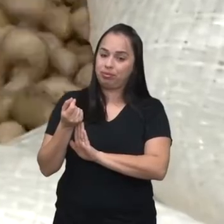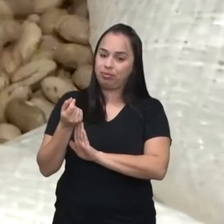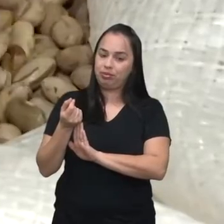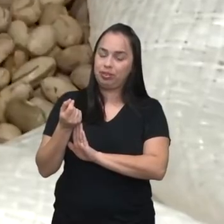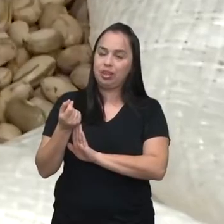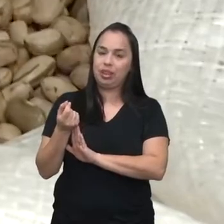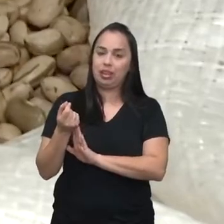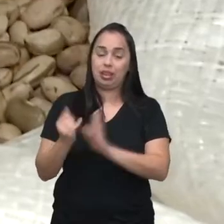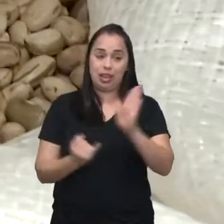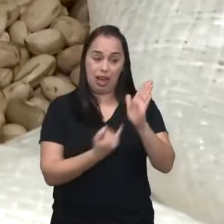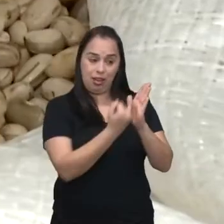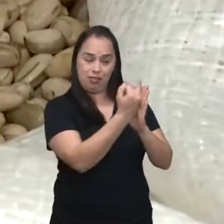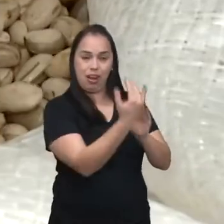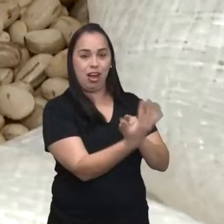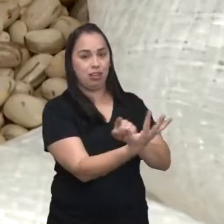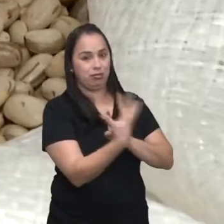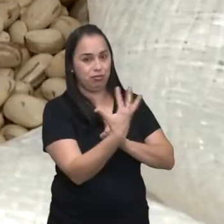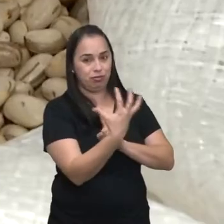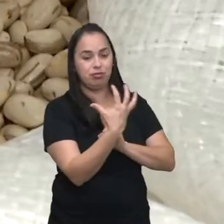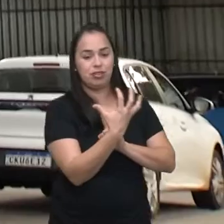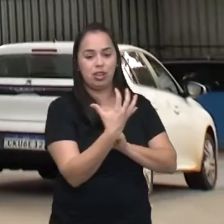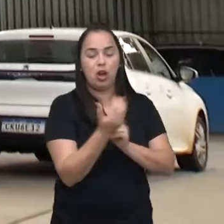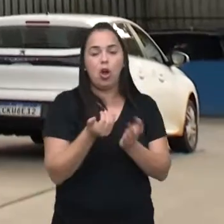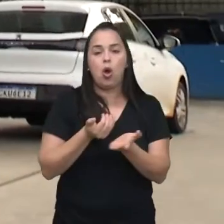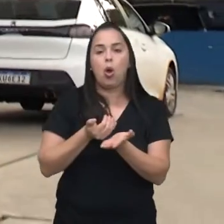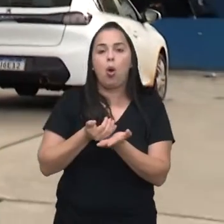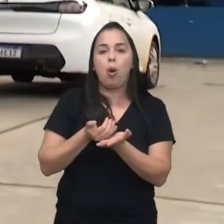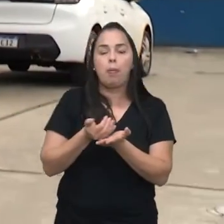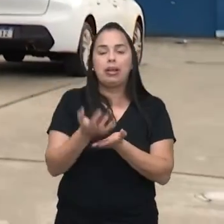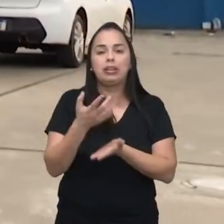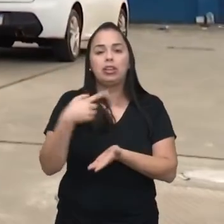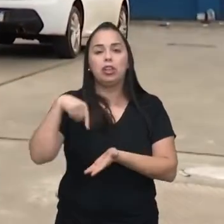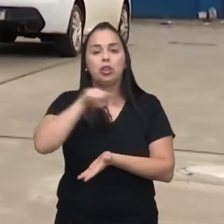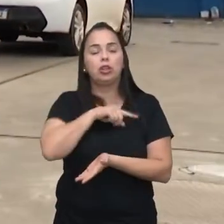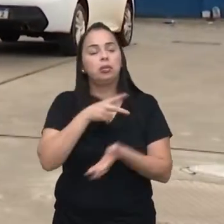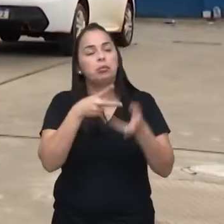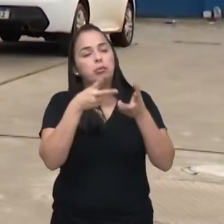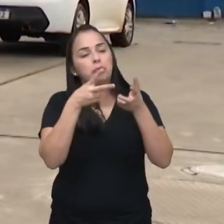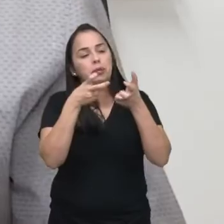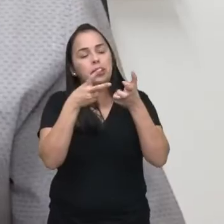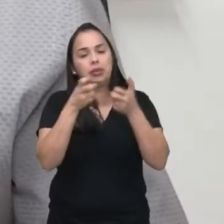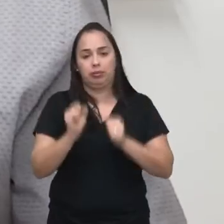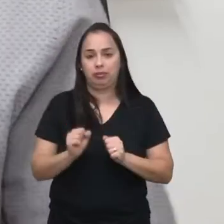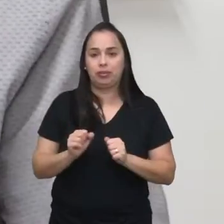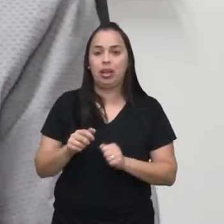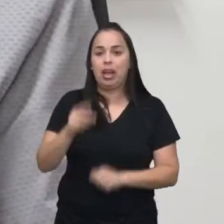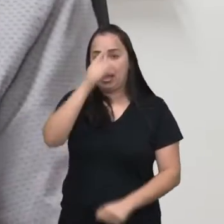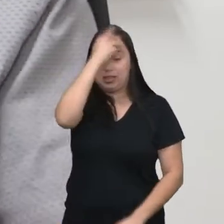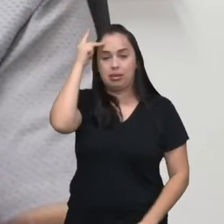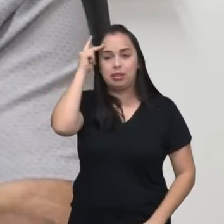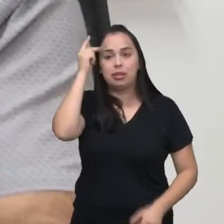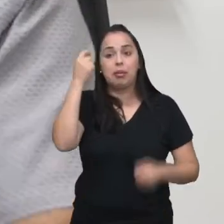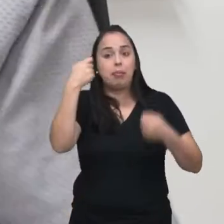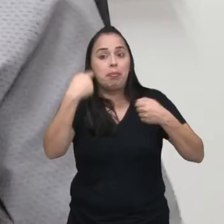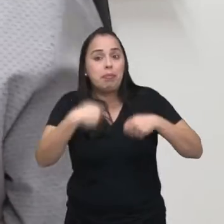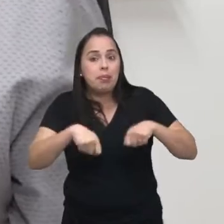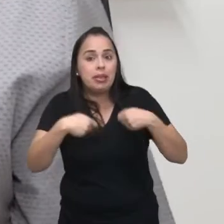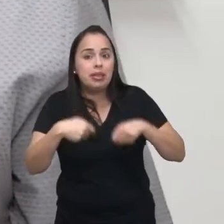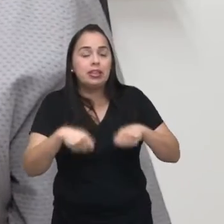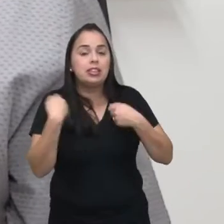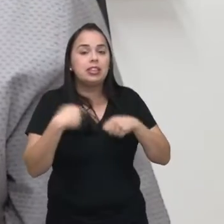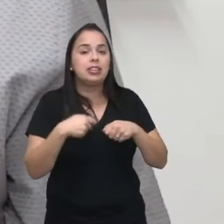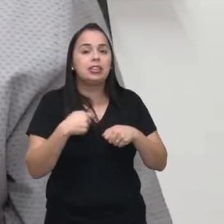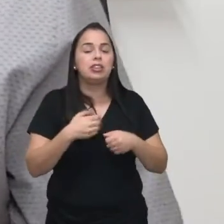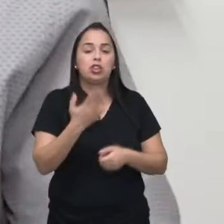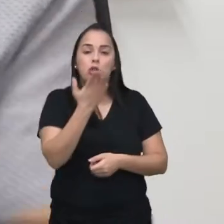os efeitos da alta da inflação e dos preços já começaram a ser sentidos da Cidade e as pessoas com essa necessidade